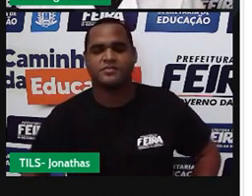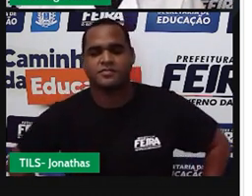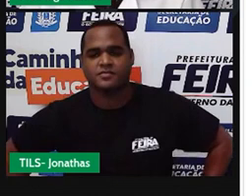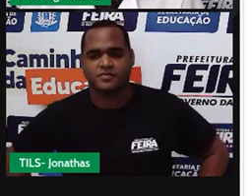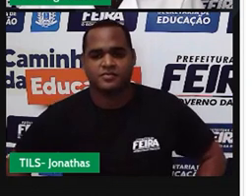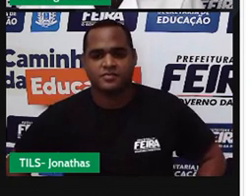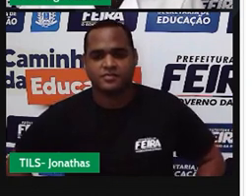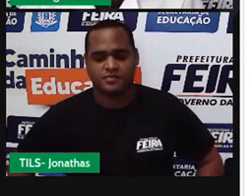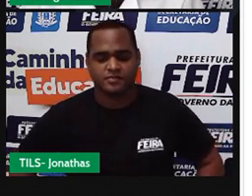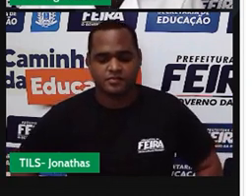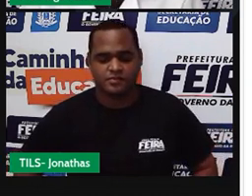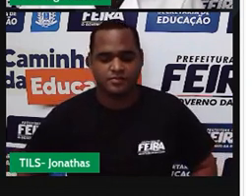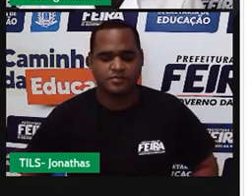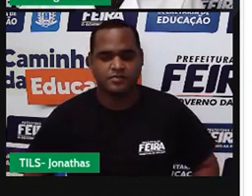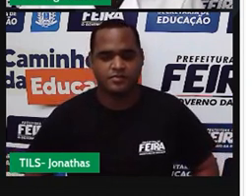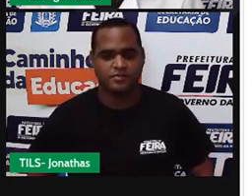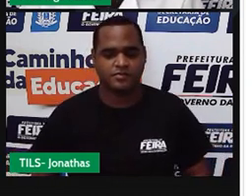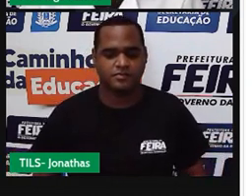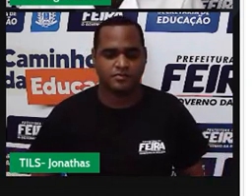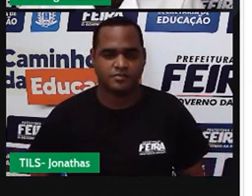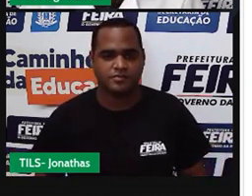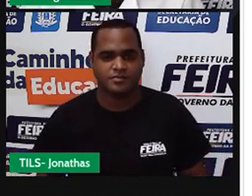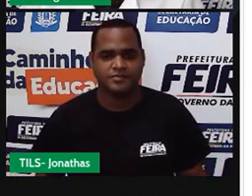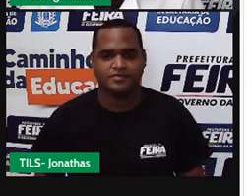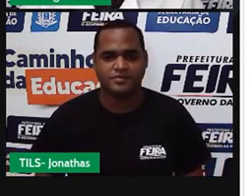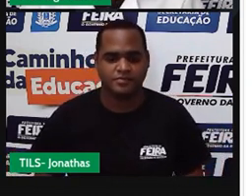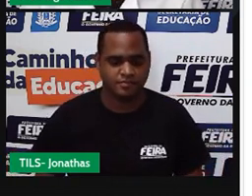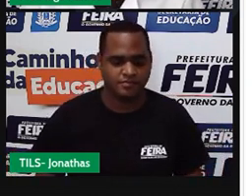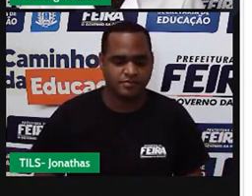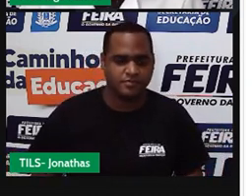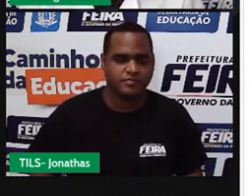bom então Digamos que seja uma medida 21